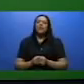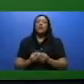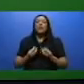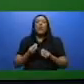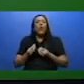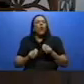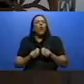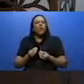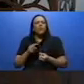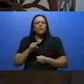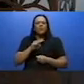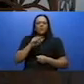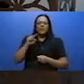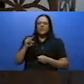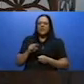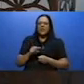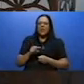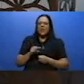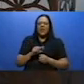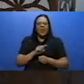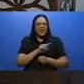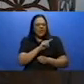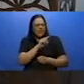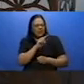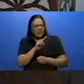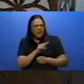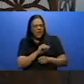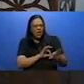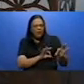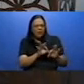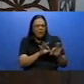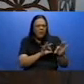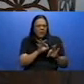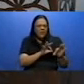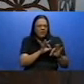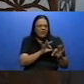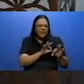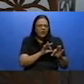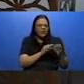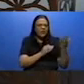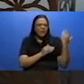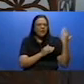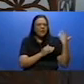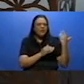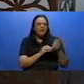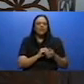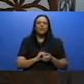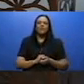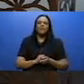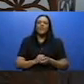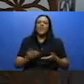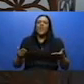assim? Ah, foi planejada. Essa foi lá, né? Já é agora